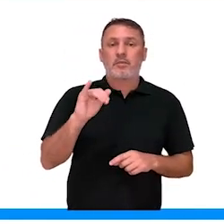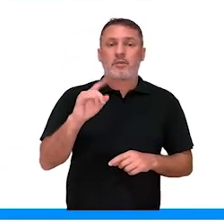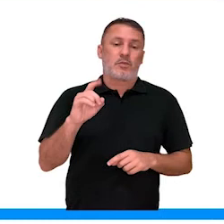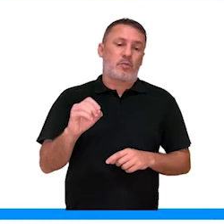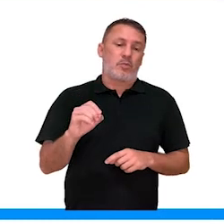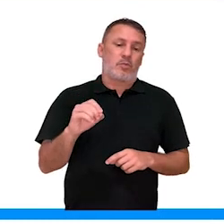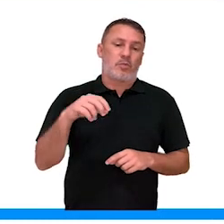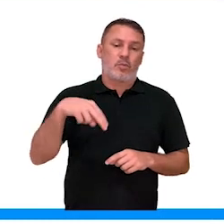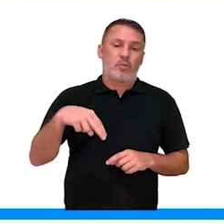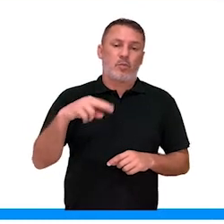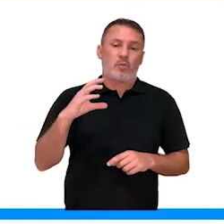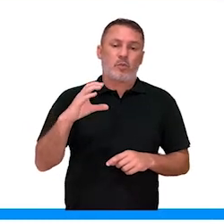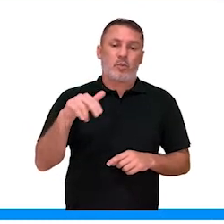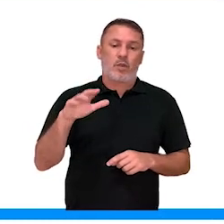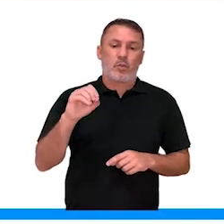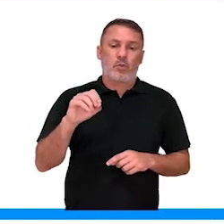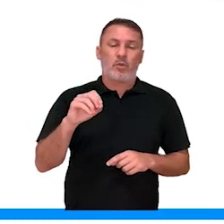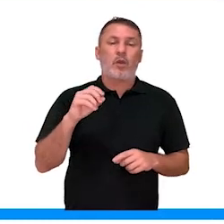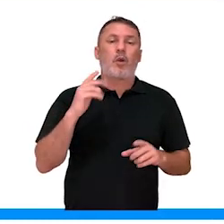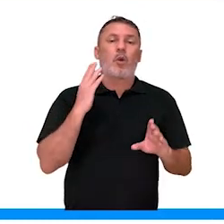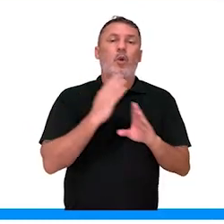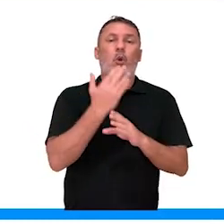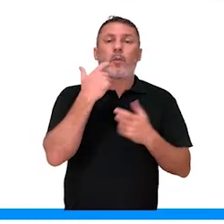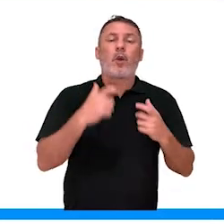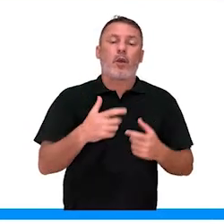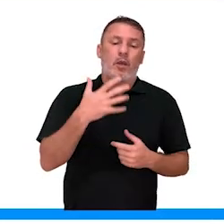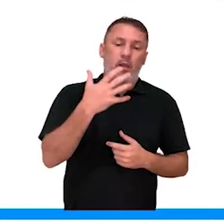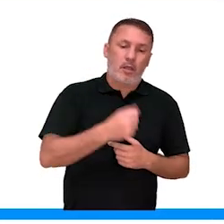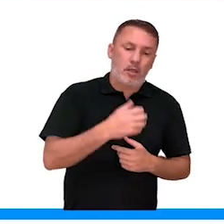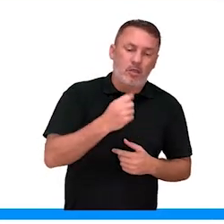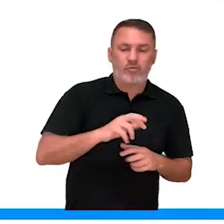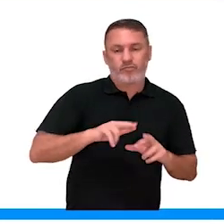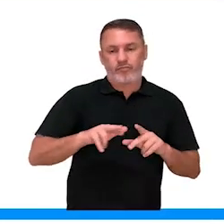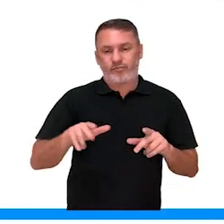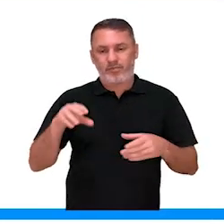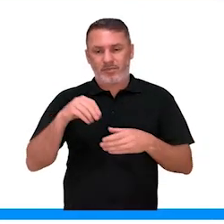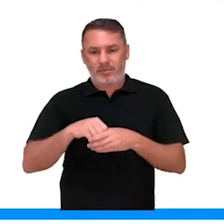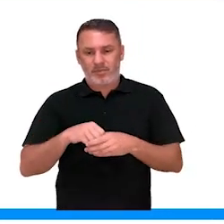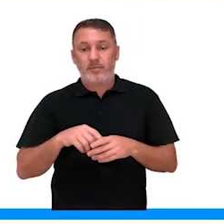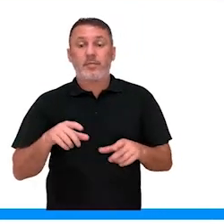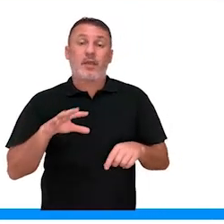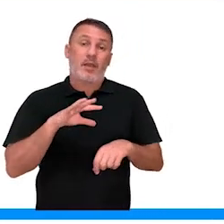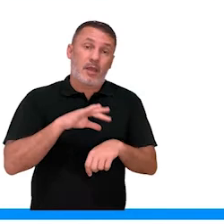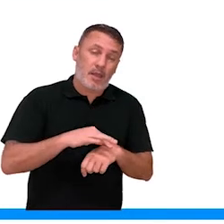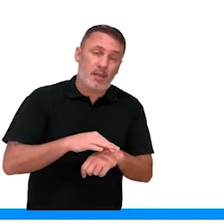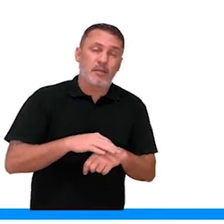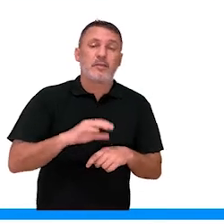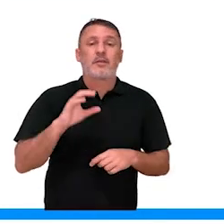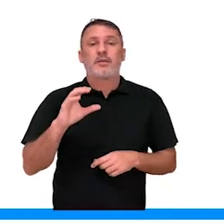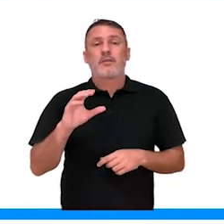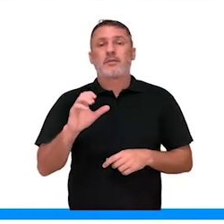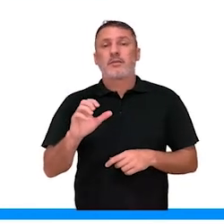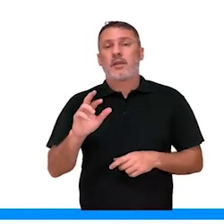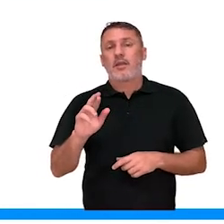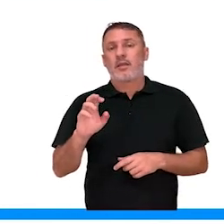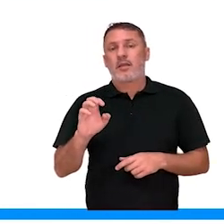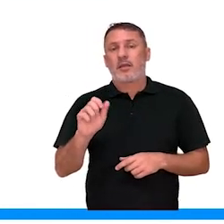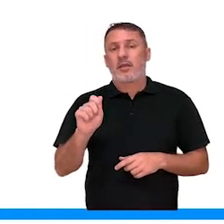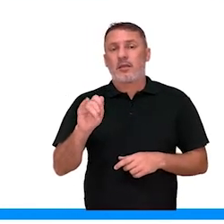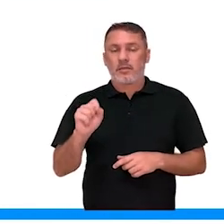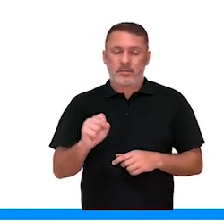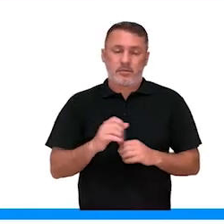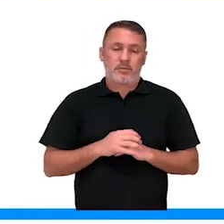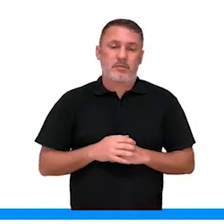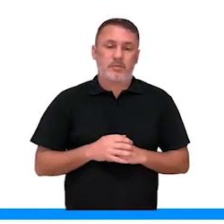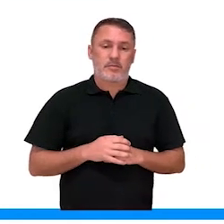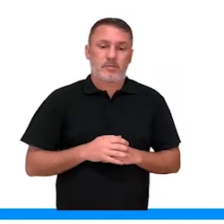ácidos nucleicos, que é o DNA e o RNA. Onde que a gente encontra fósforo? Leites e derivados, nas